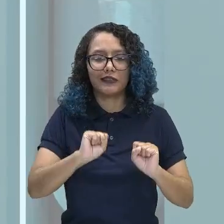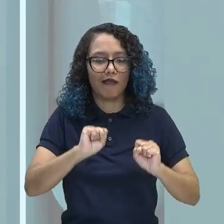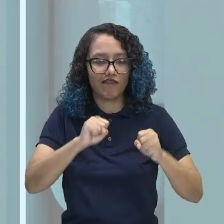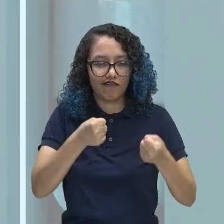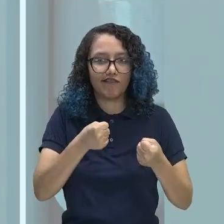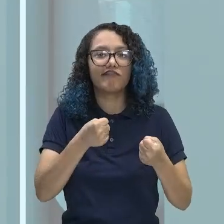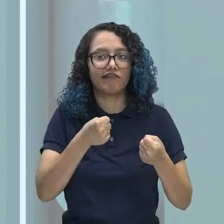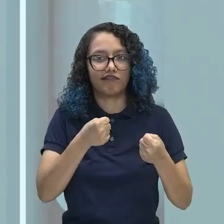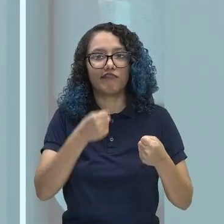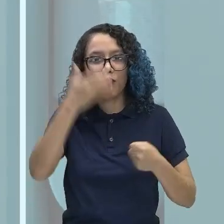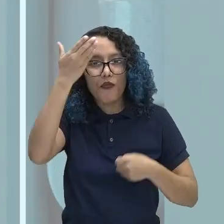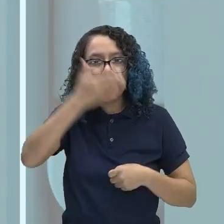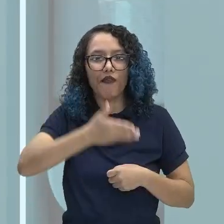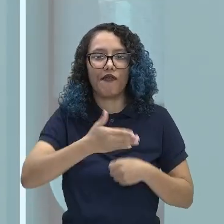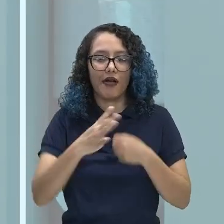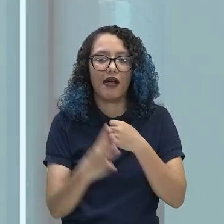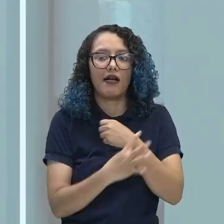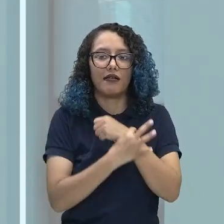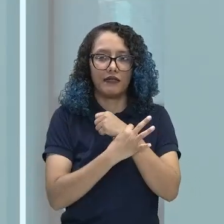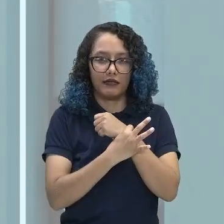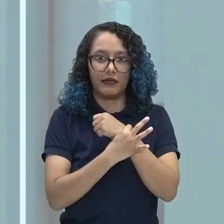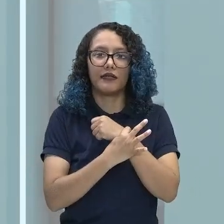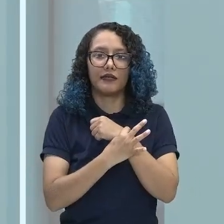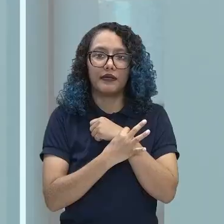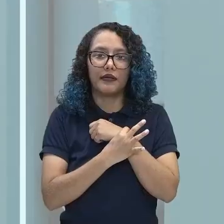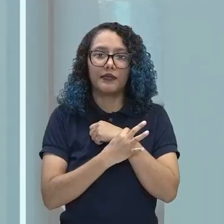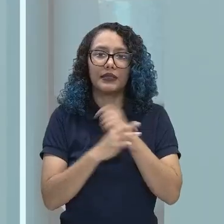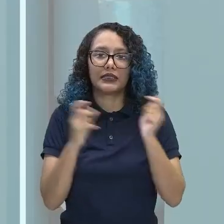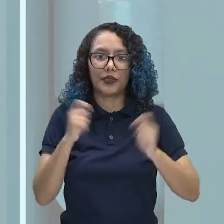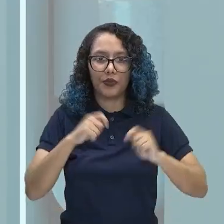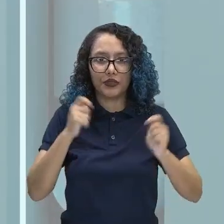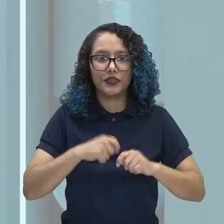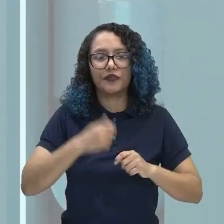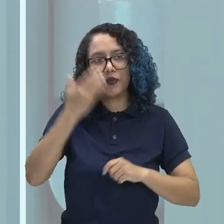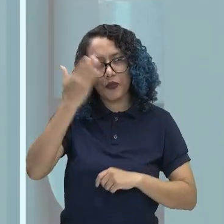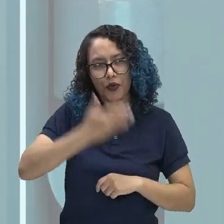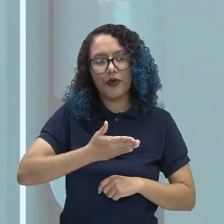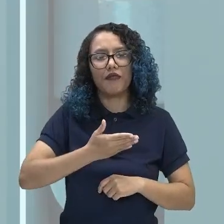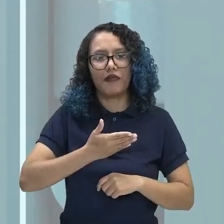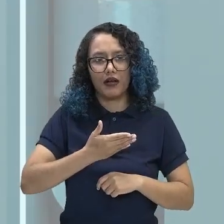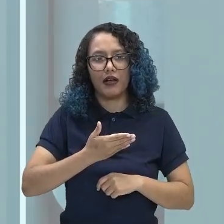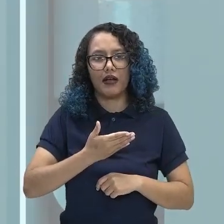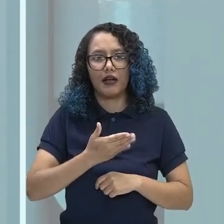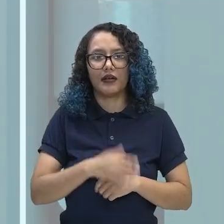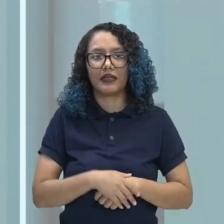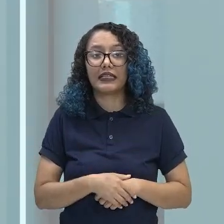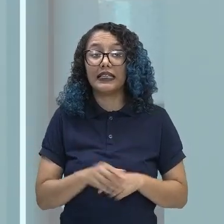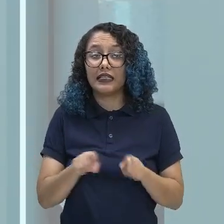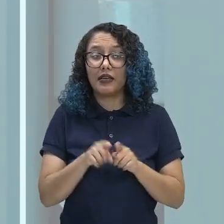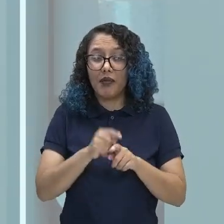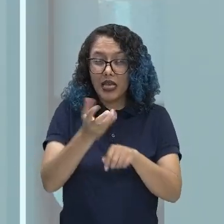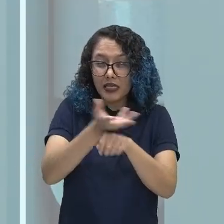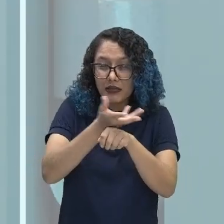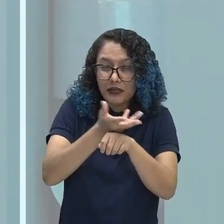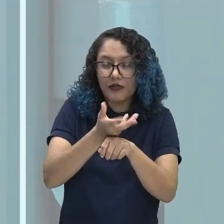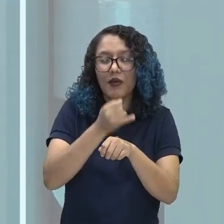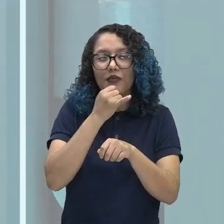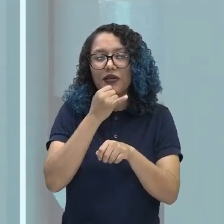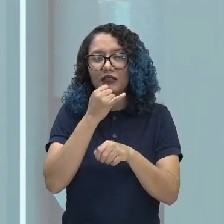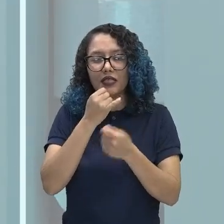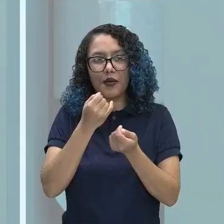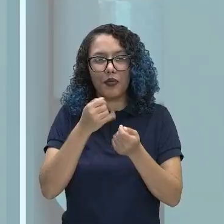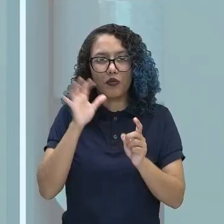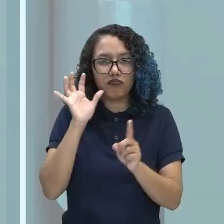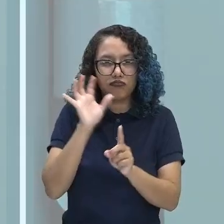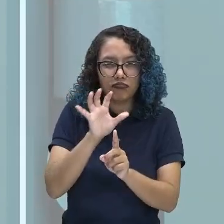a opinião para que você possa comprovar essa opinião, persuadir a outra pessoa, de repente, a pensar da mesma forma